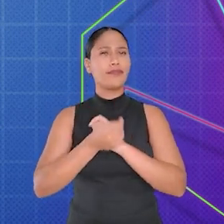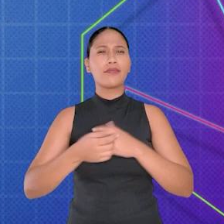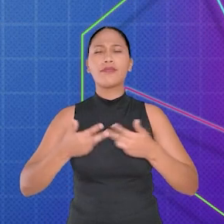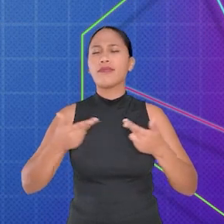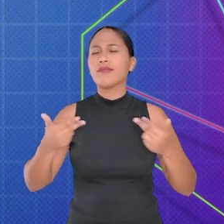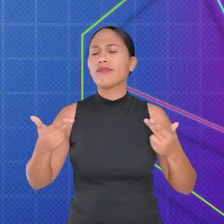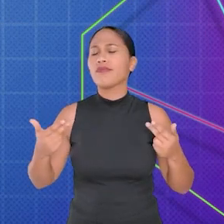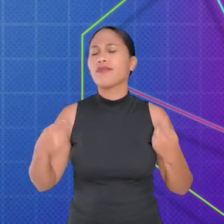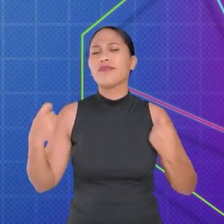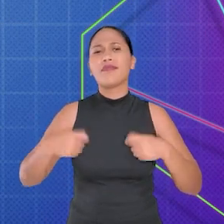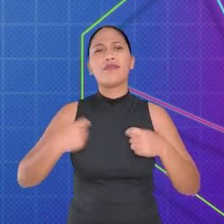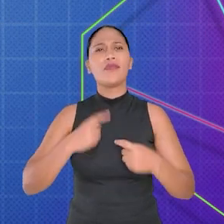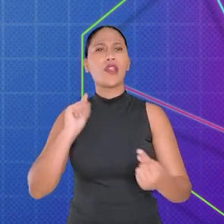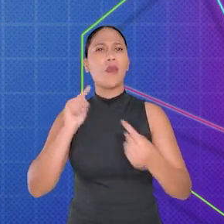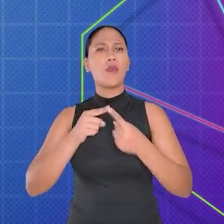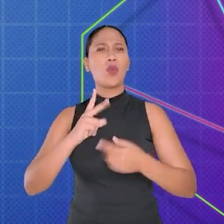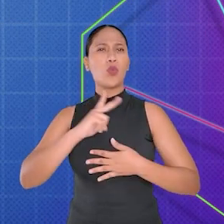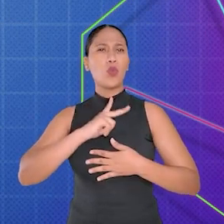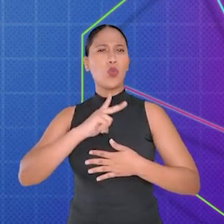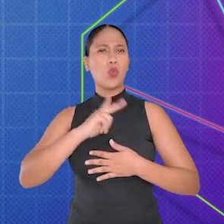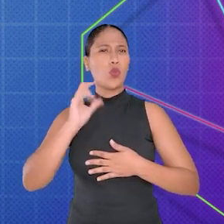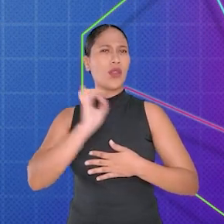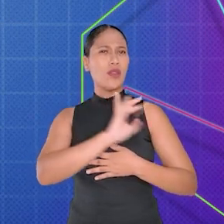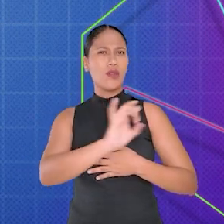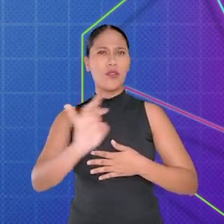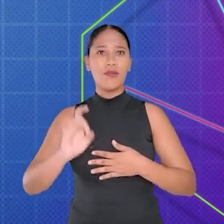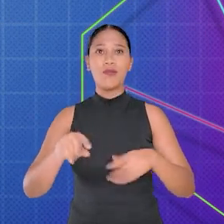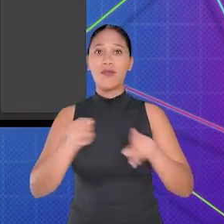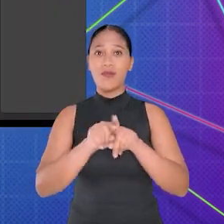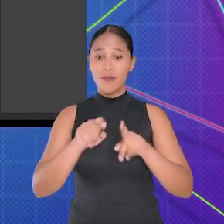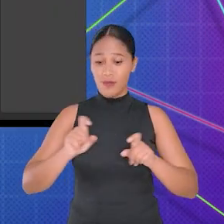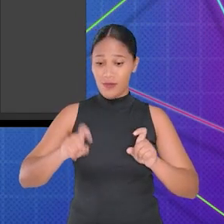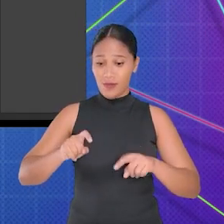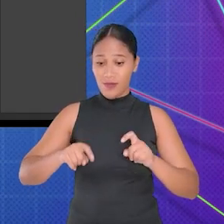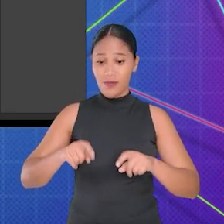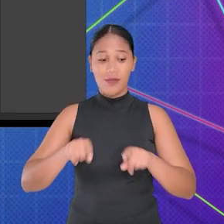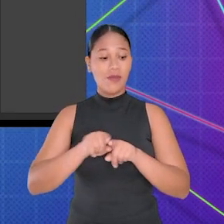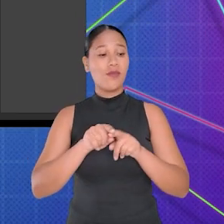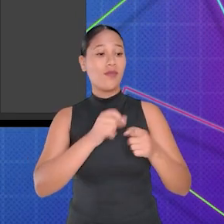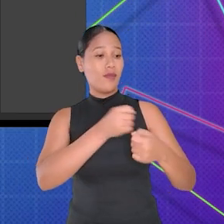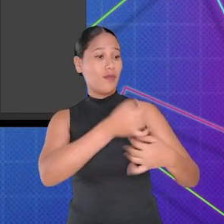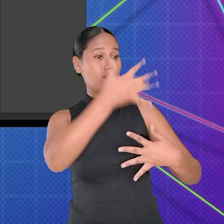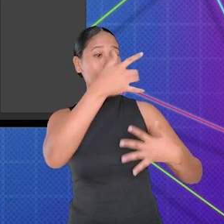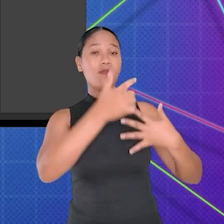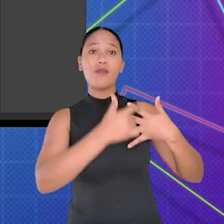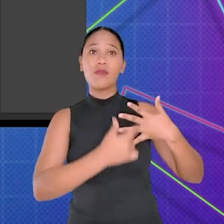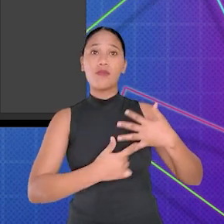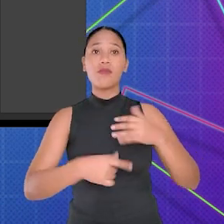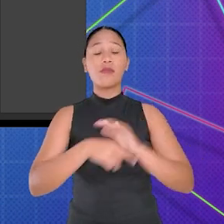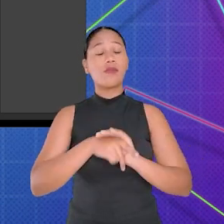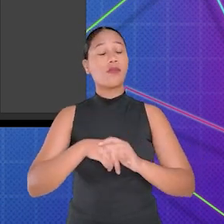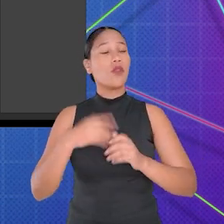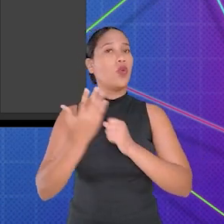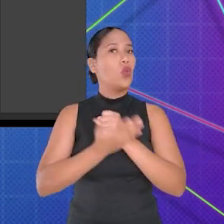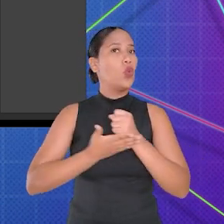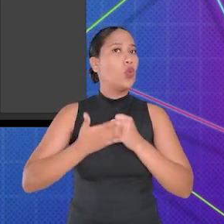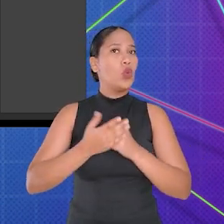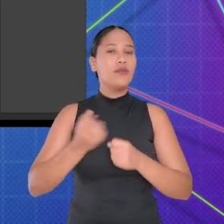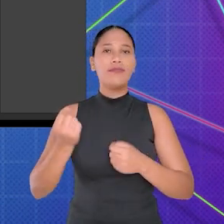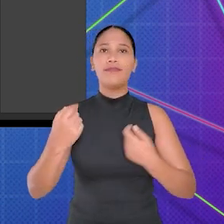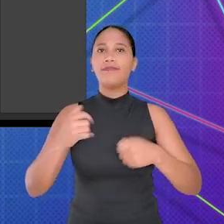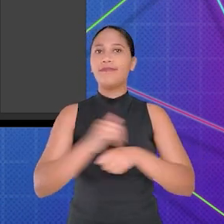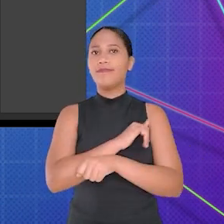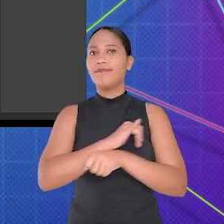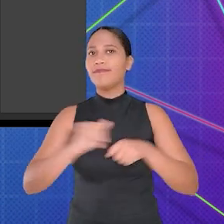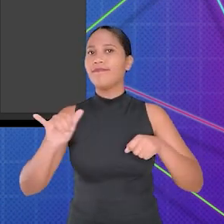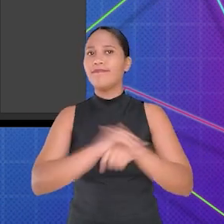para atender às necessidades específicas de qualquer usuário. Os atalhos de teclado e menus contextuais são recursos fundamentais para agilizar o